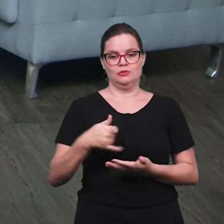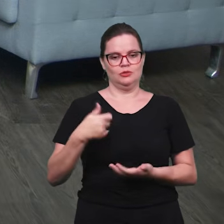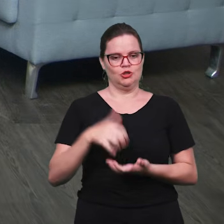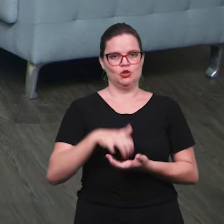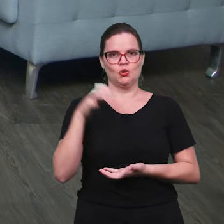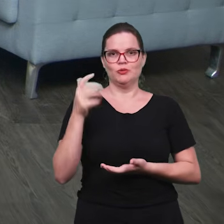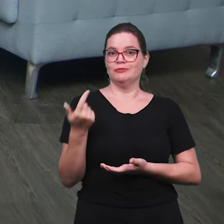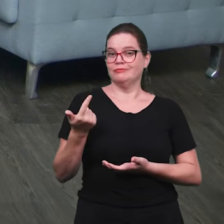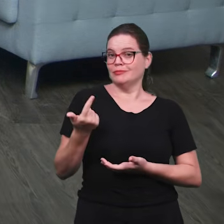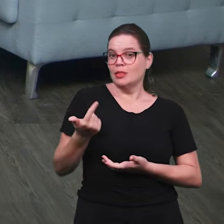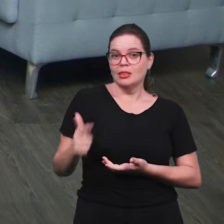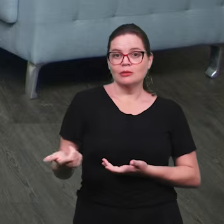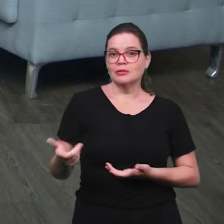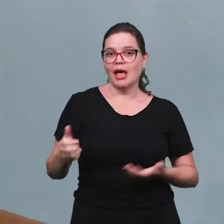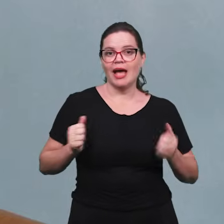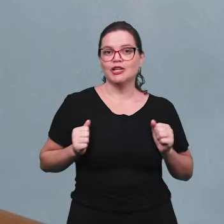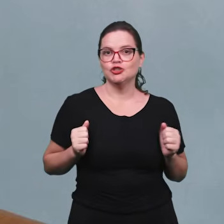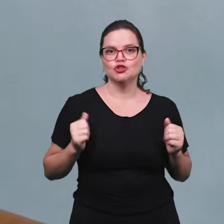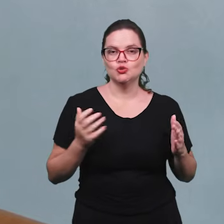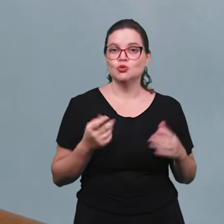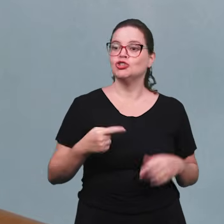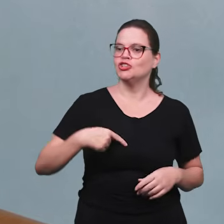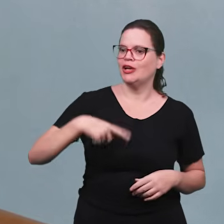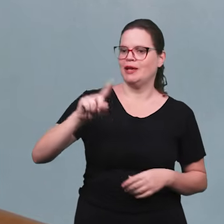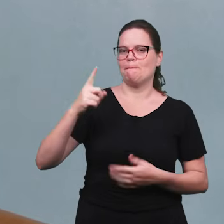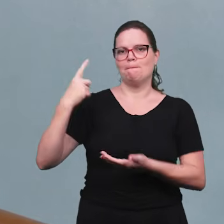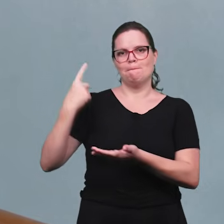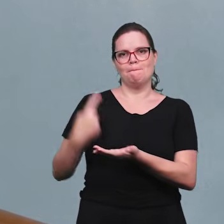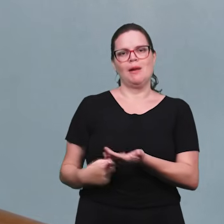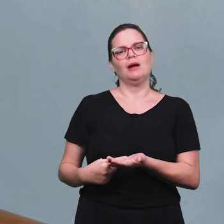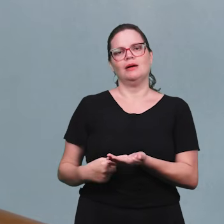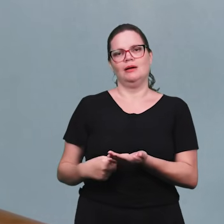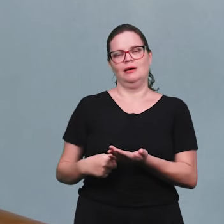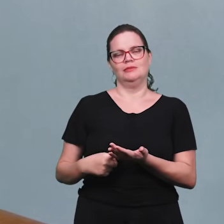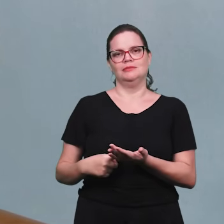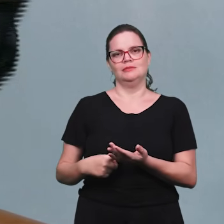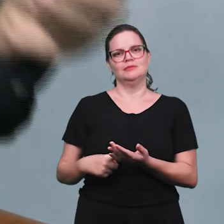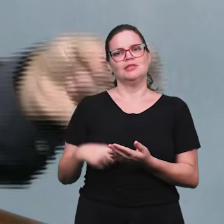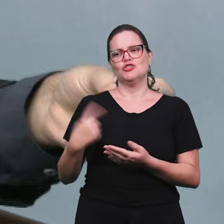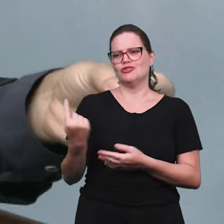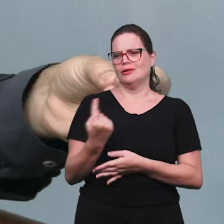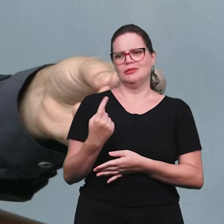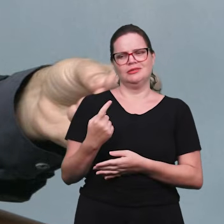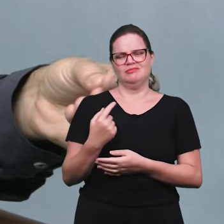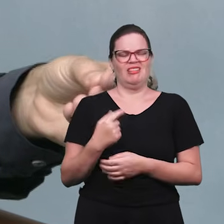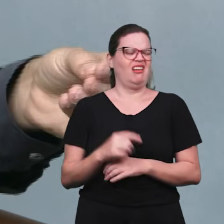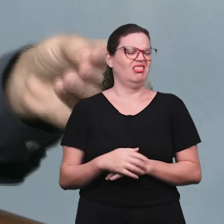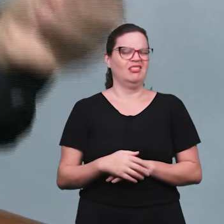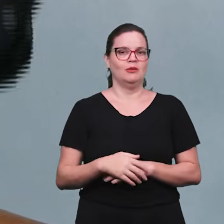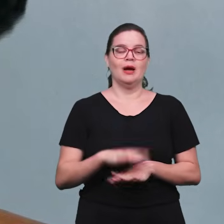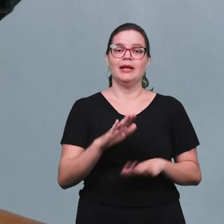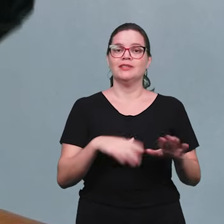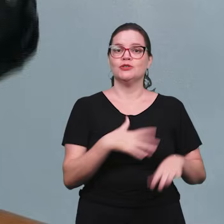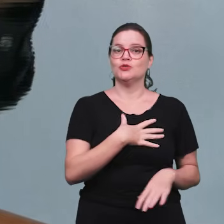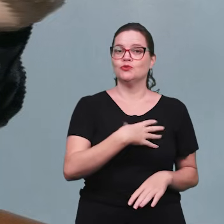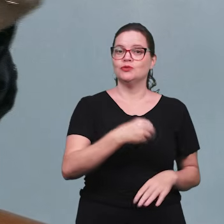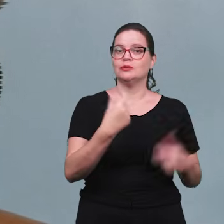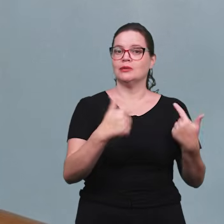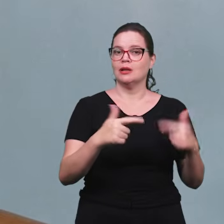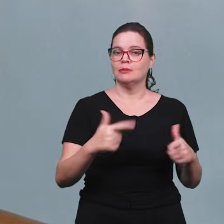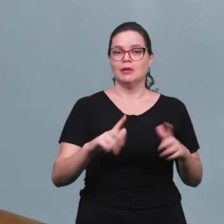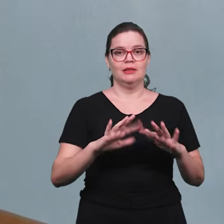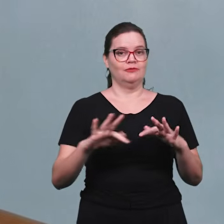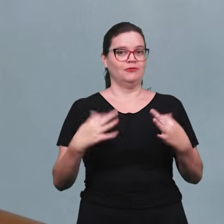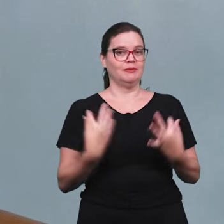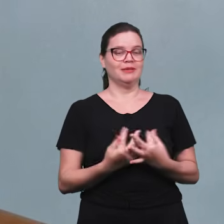aquela iniciativa de marcar uma consulta. Talvez é sozinho, o filho trabalha,